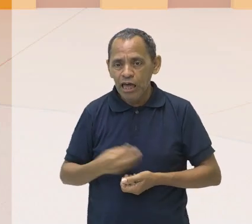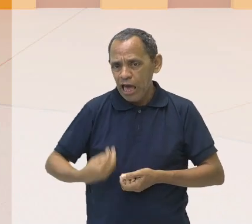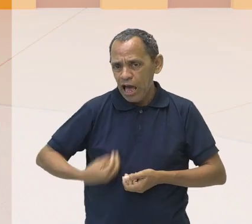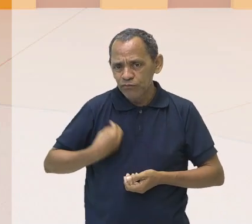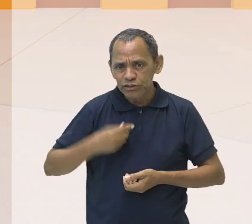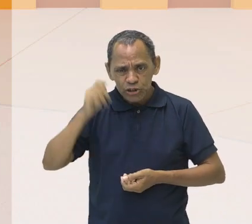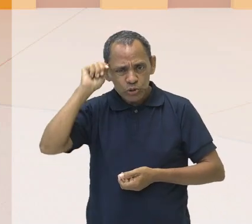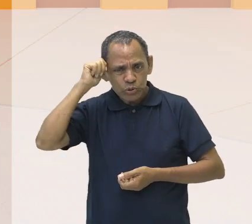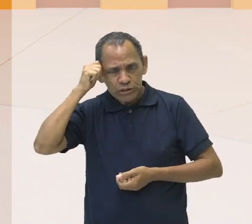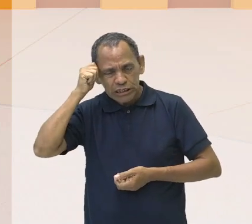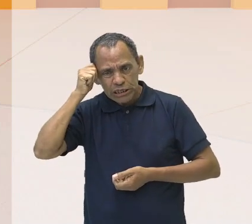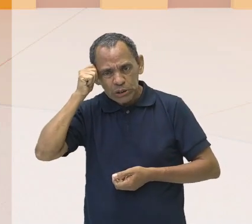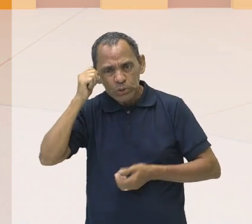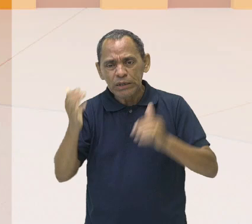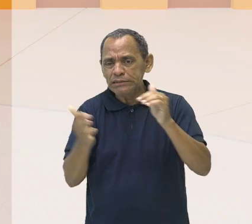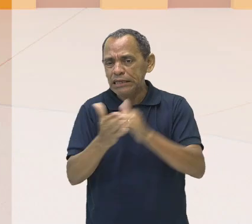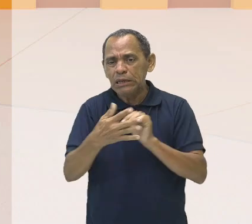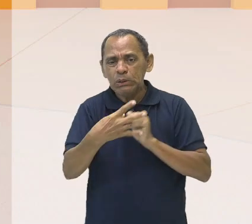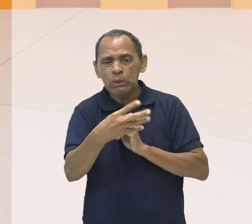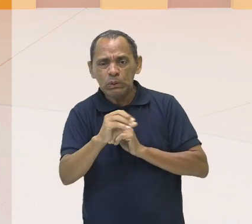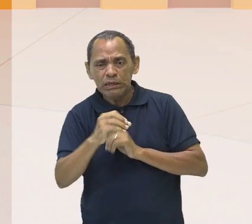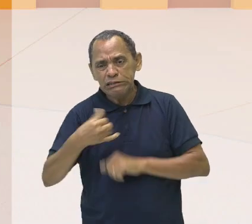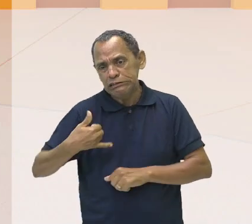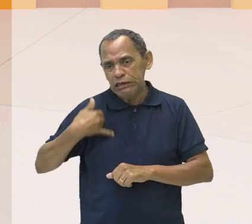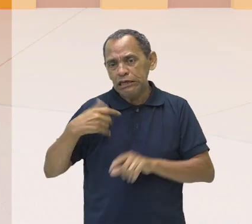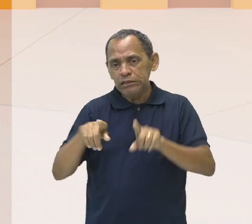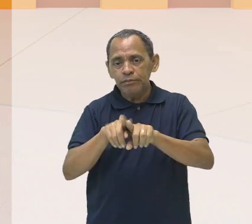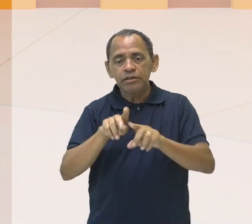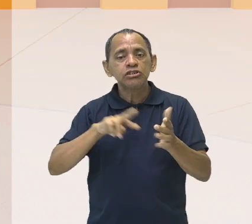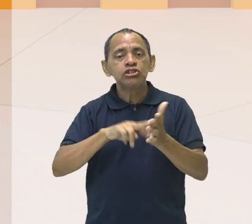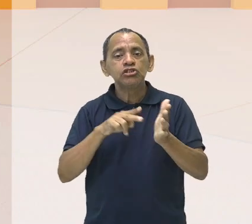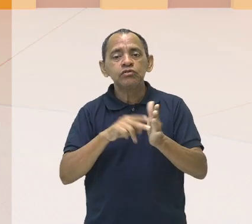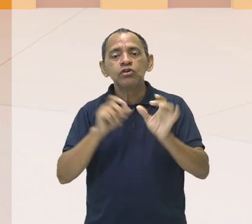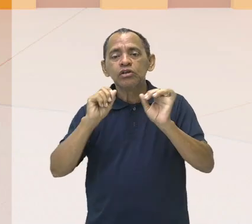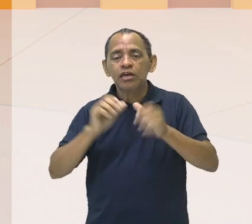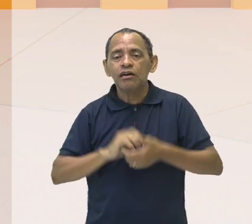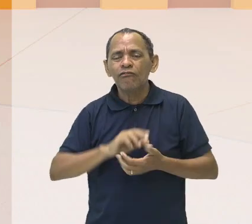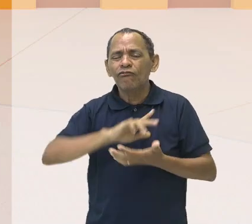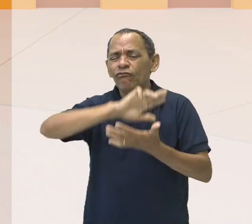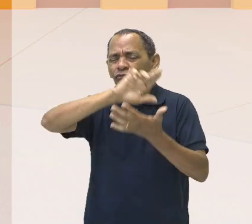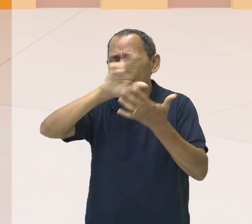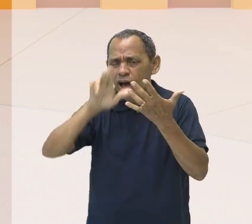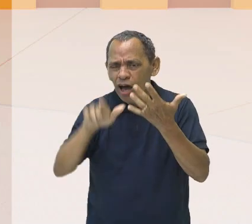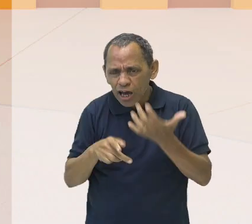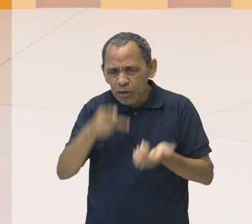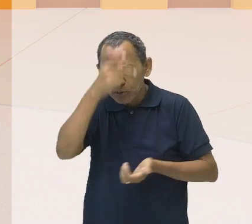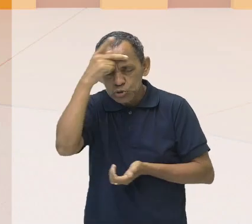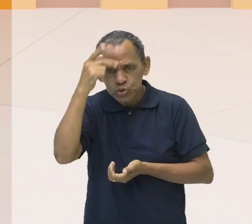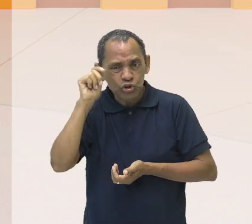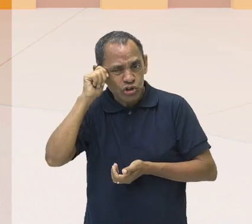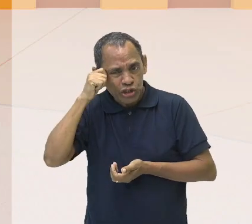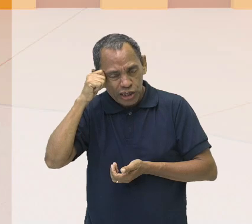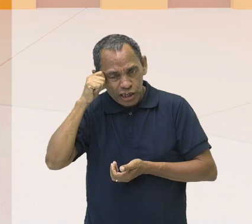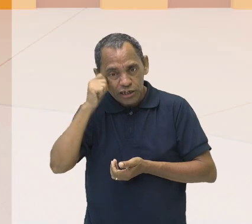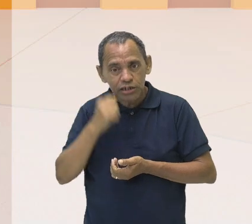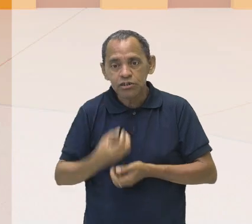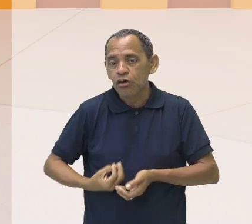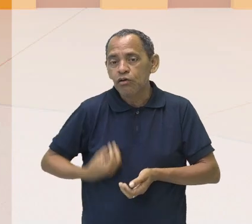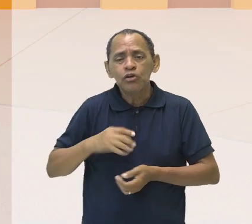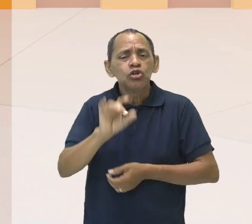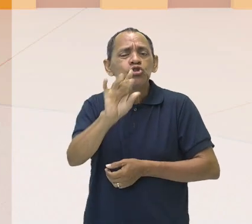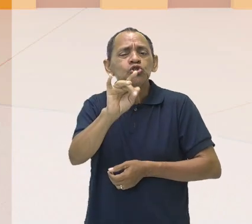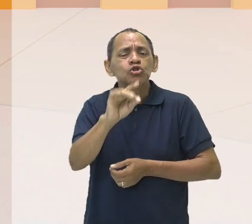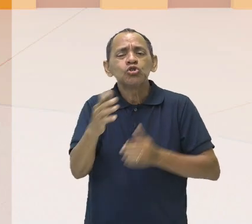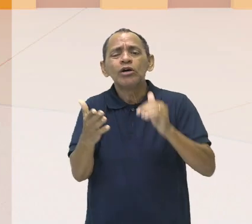era aproximadamente de 40 anos. O que isso significa? Que muitos negros escravizados viviam até a idade máxima